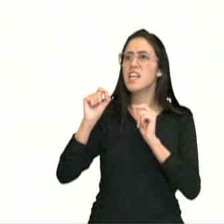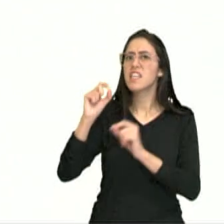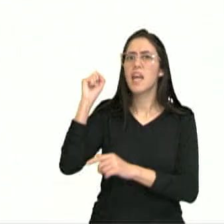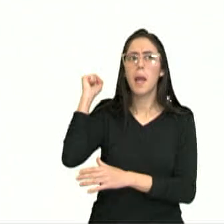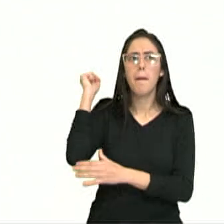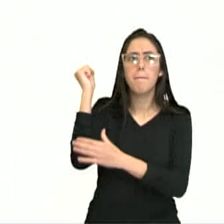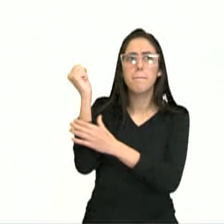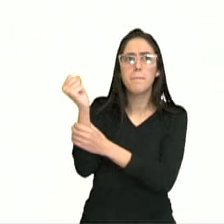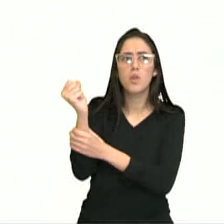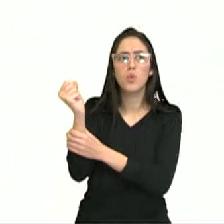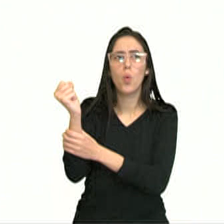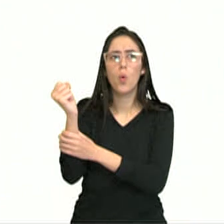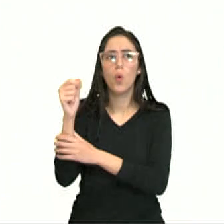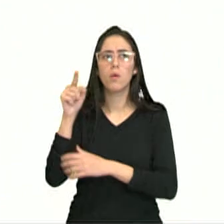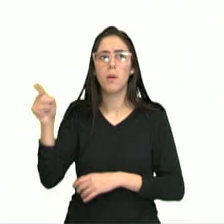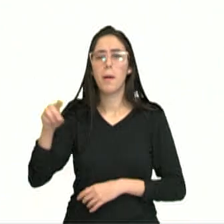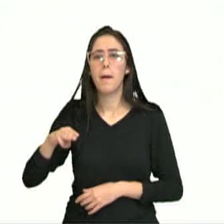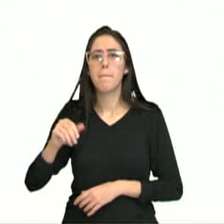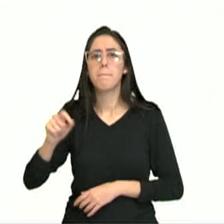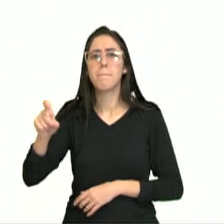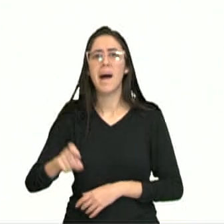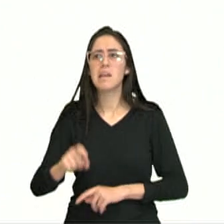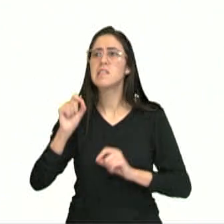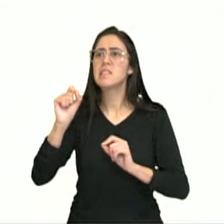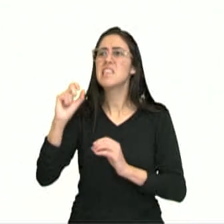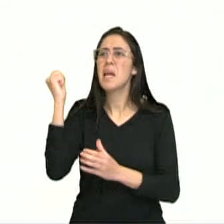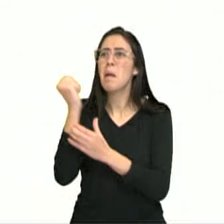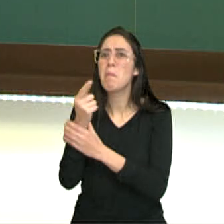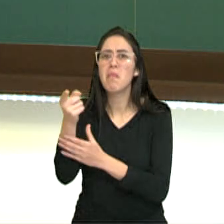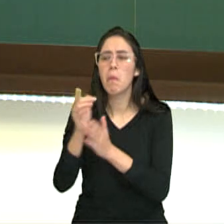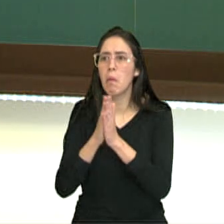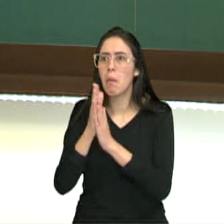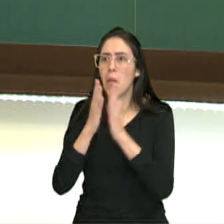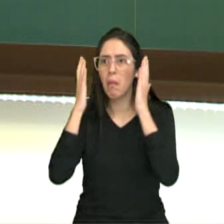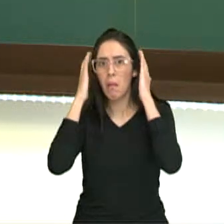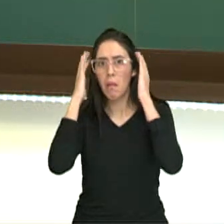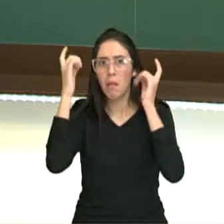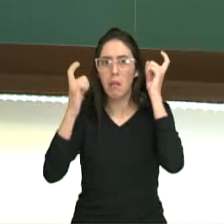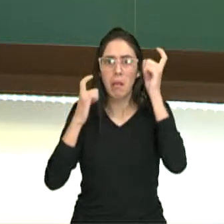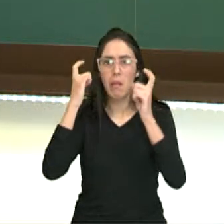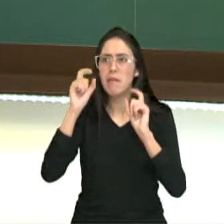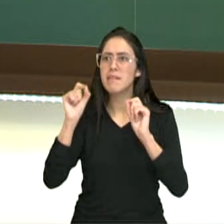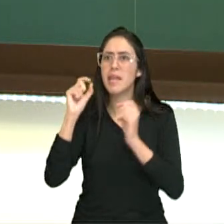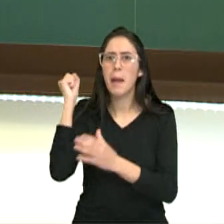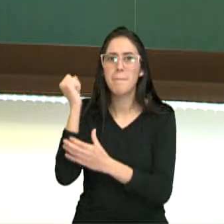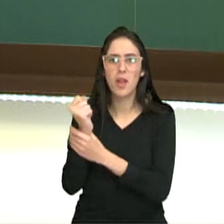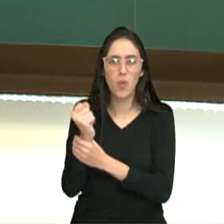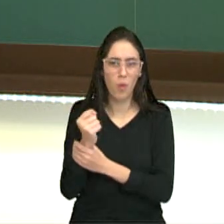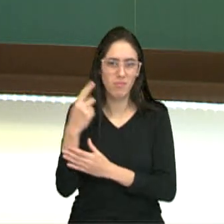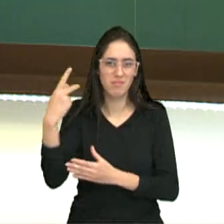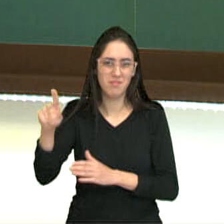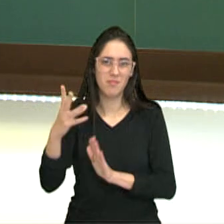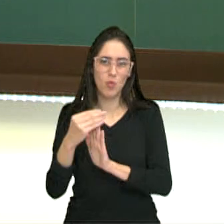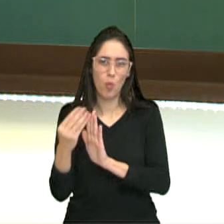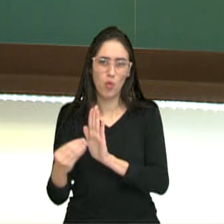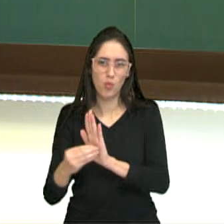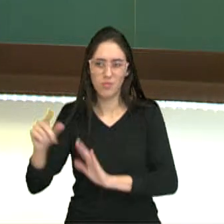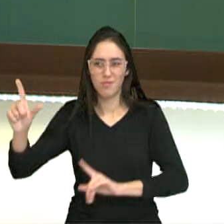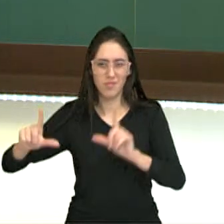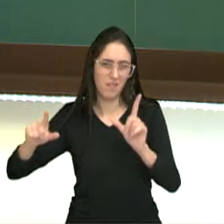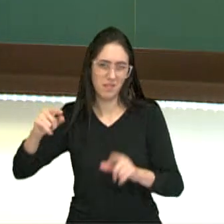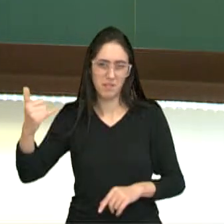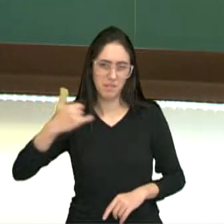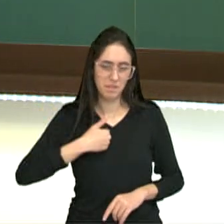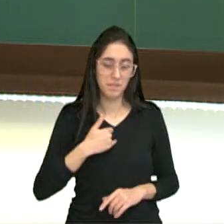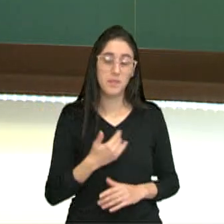Quem matou o Max? Então está gerando uma expectativa, né, dentro do conteúdo que está sendo exibido. E aí a pessoa